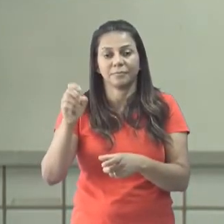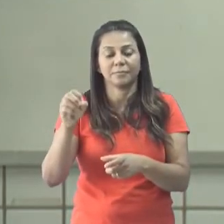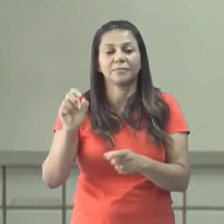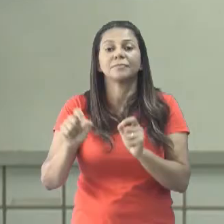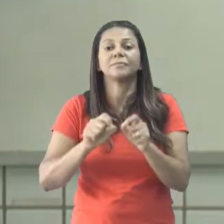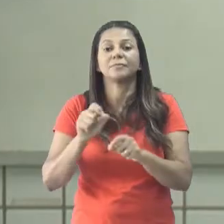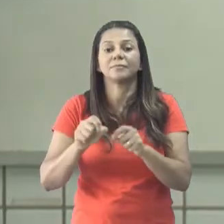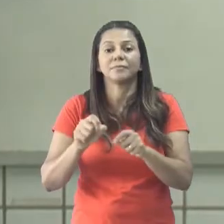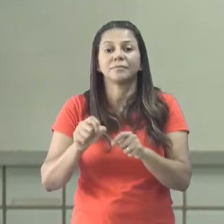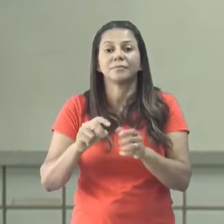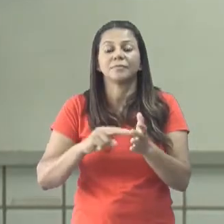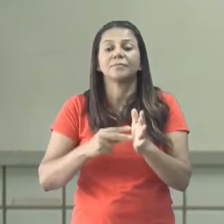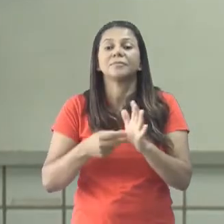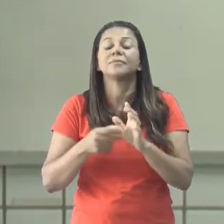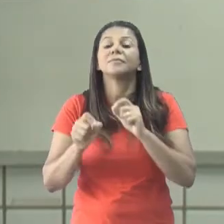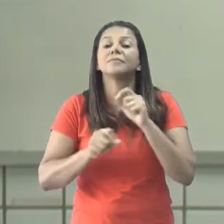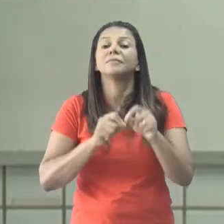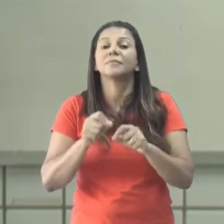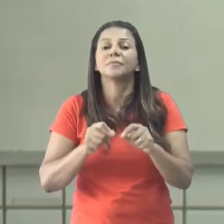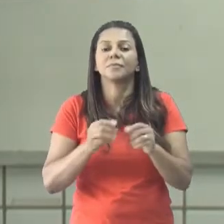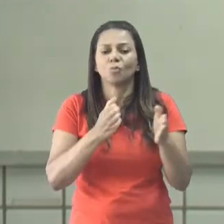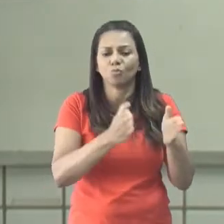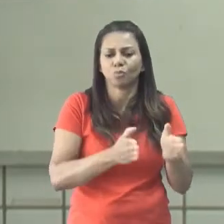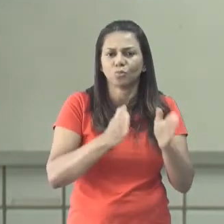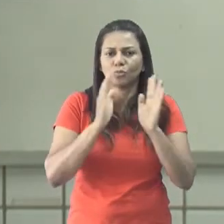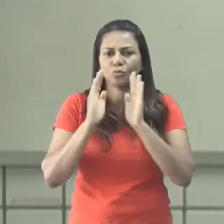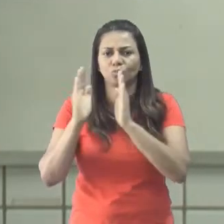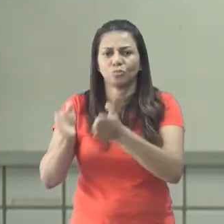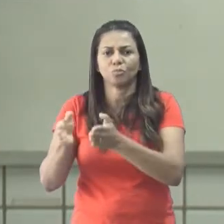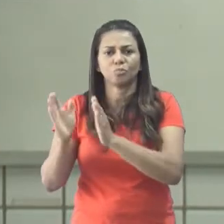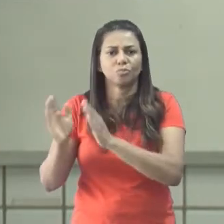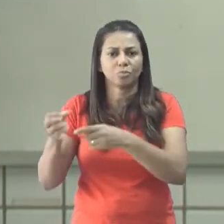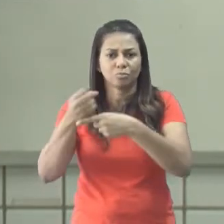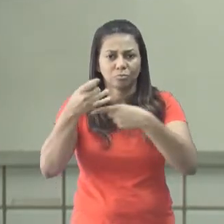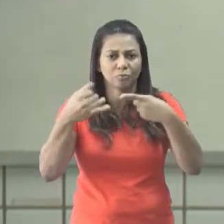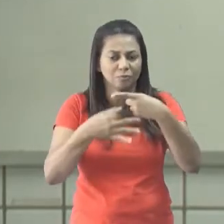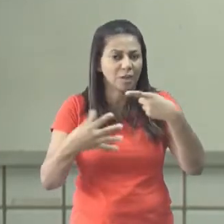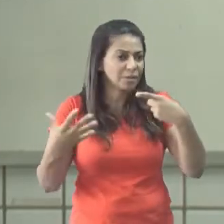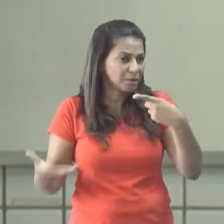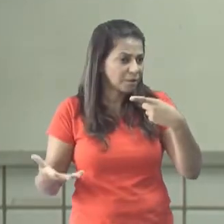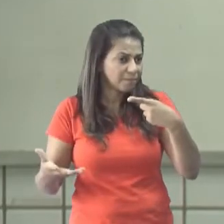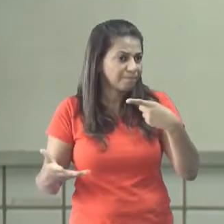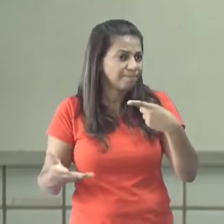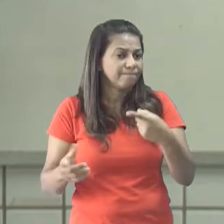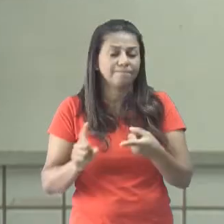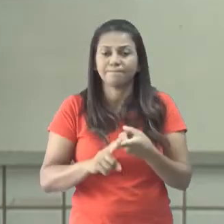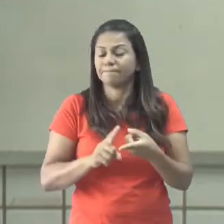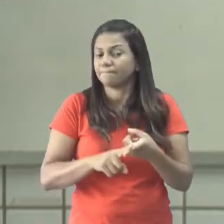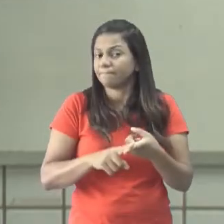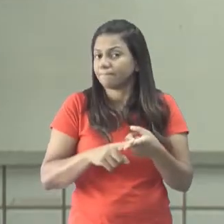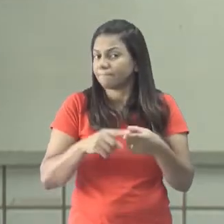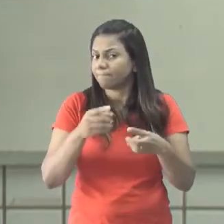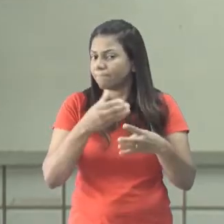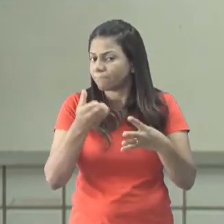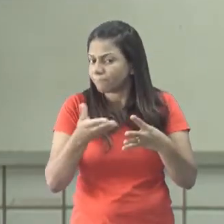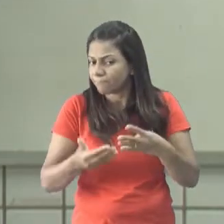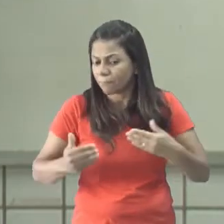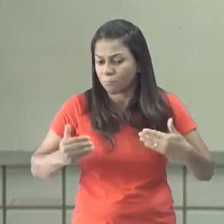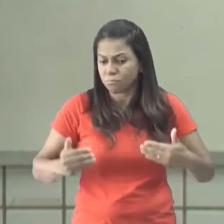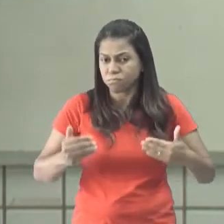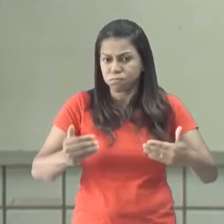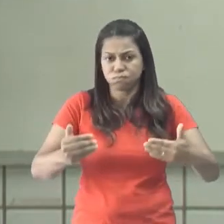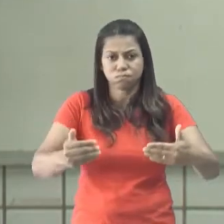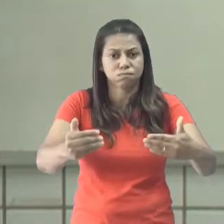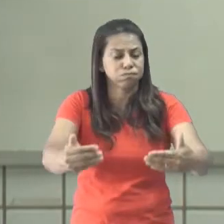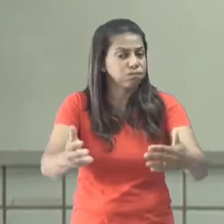cedilha equivale a parte, equivale a fração, equivale a departamento, parte